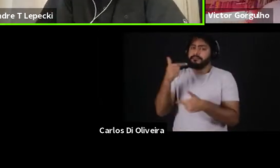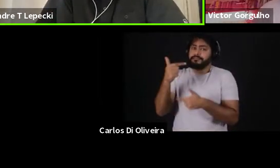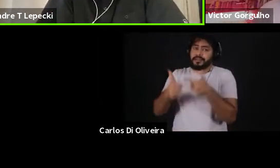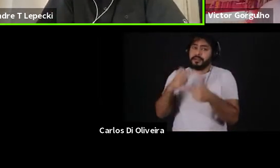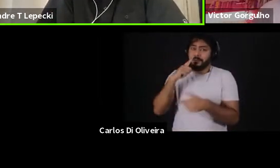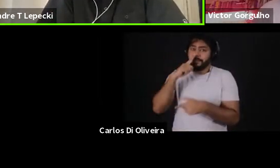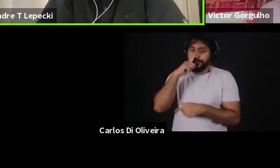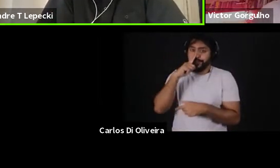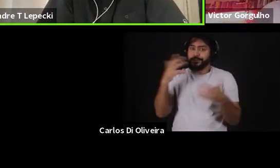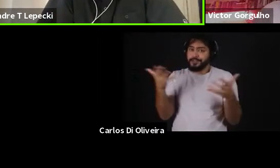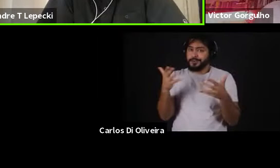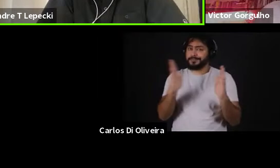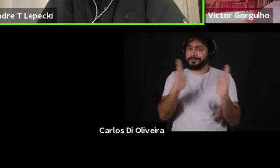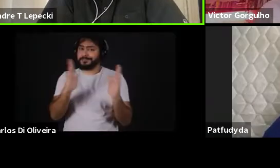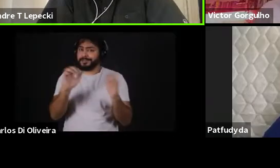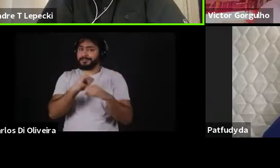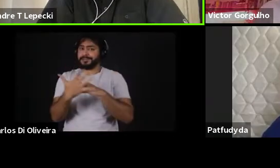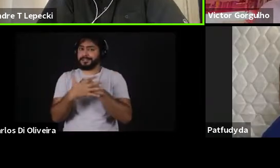Sim.